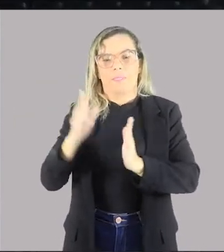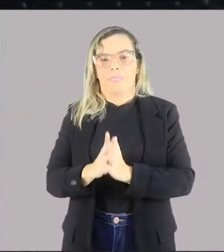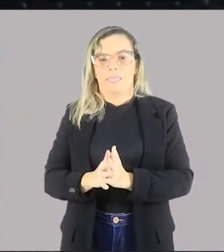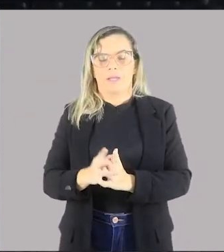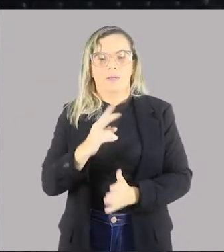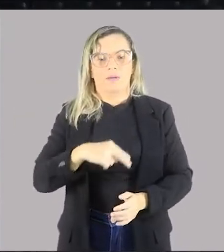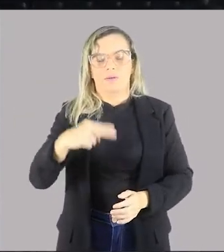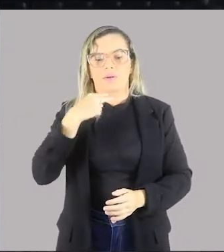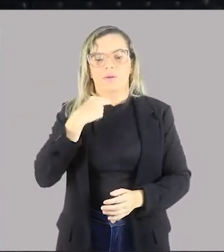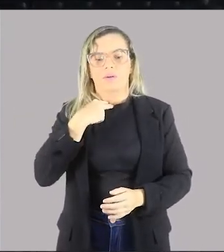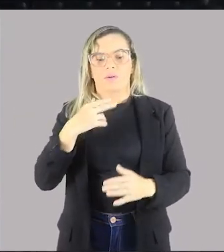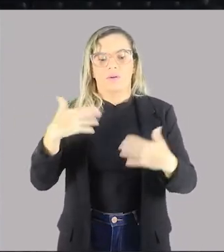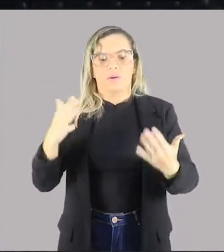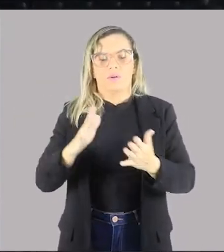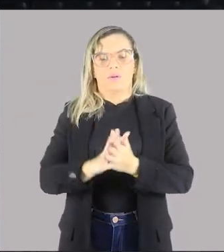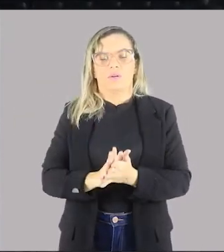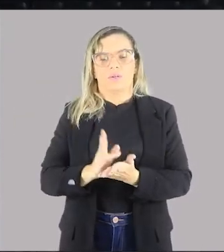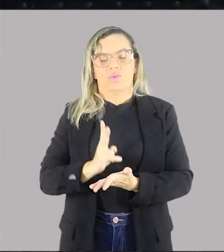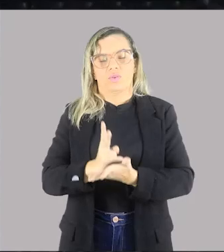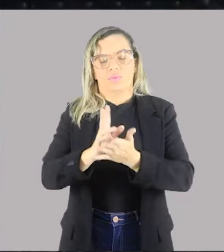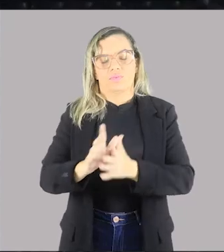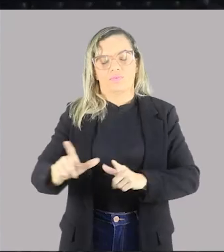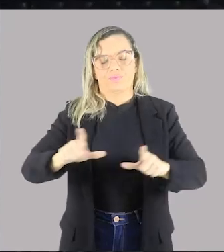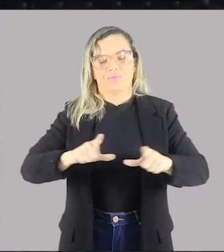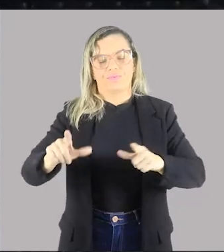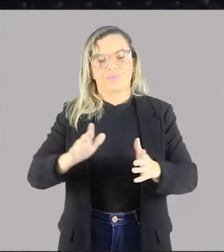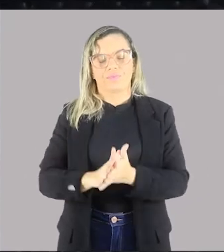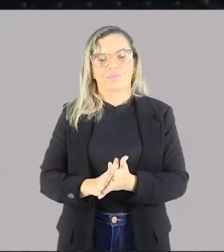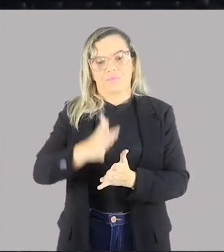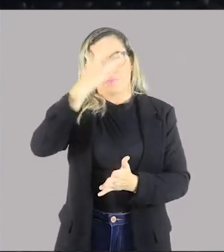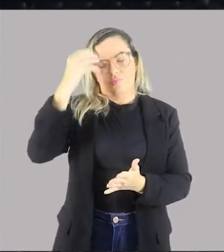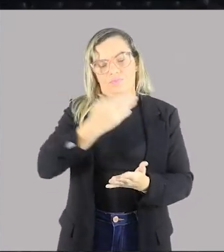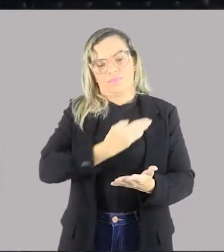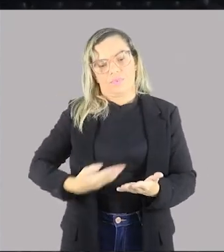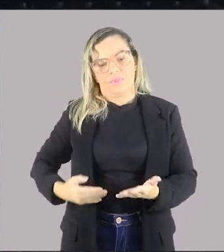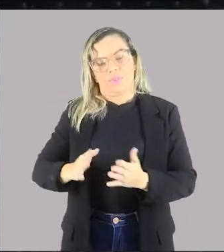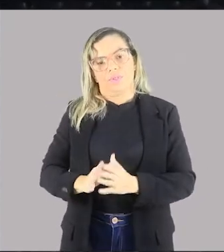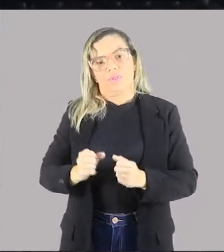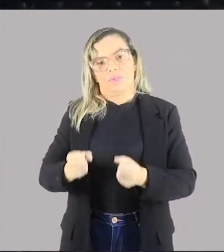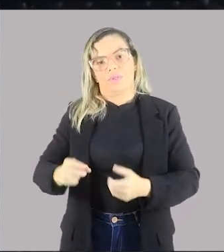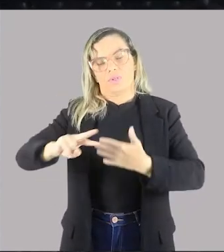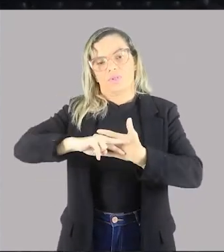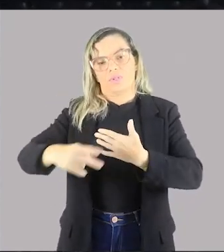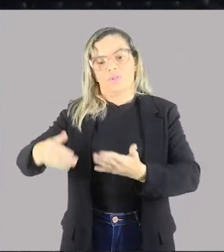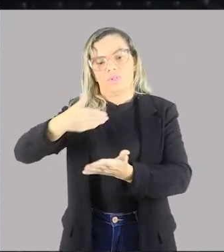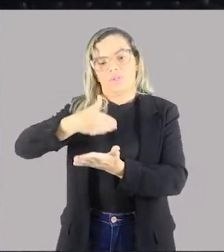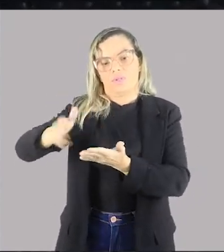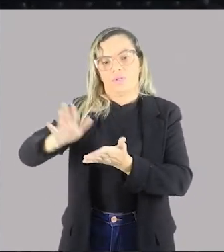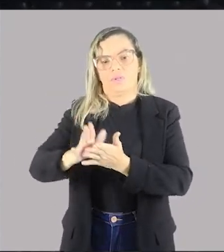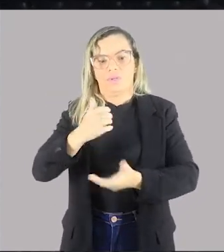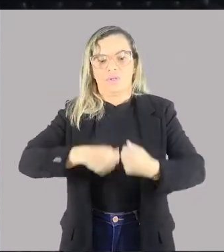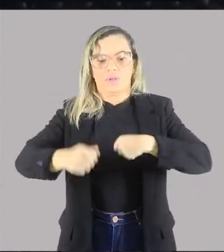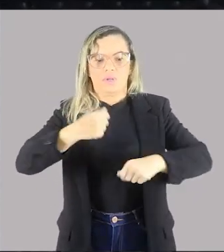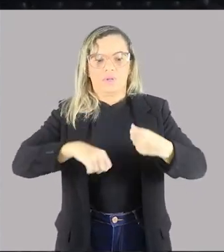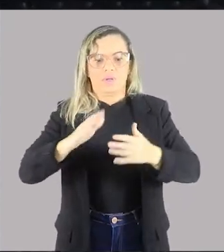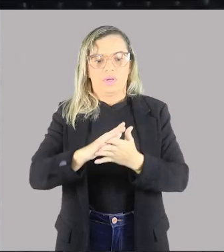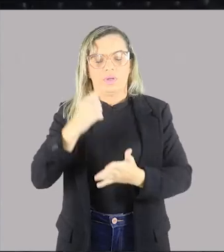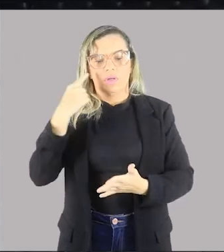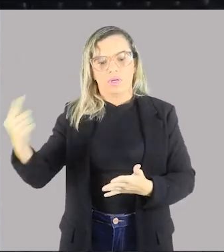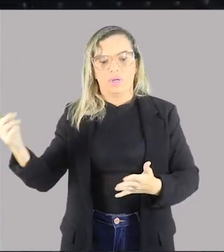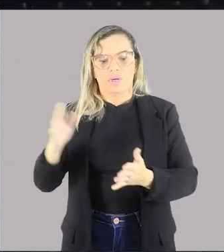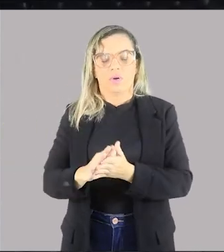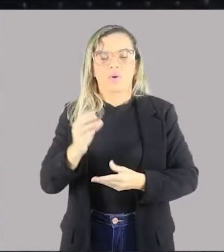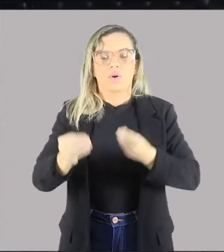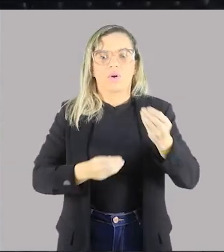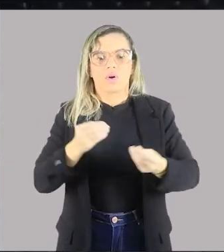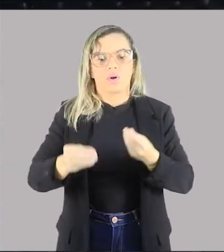de permanência no serviço público e a demissão enquanto sanção administrativa. A acumulação ilegal de cargos. O